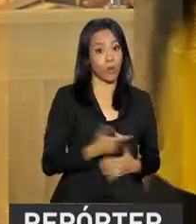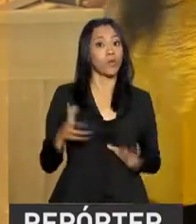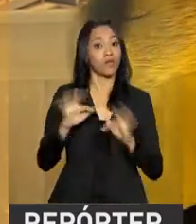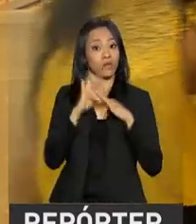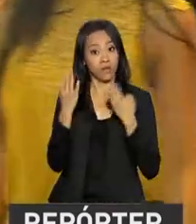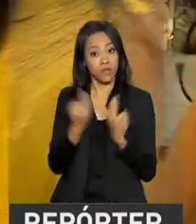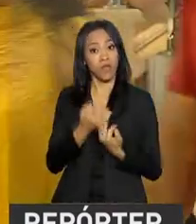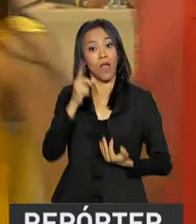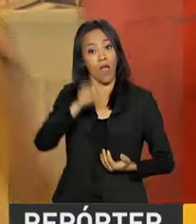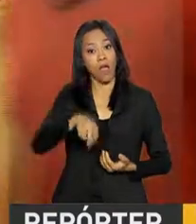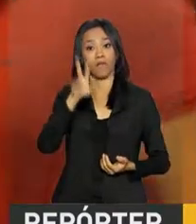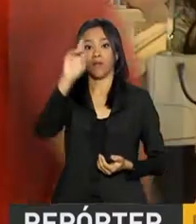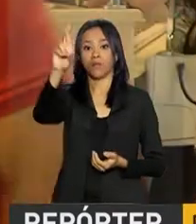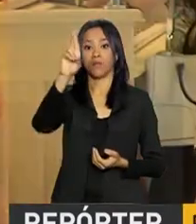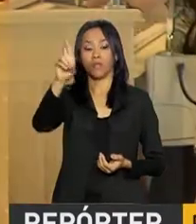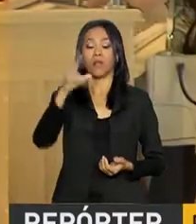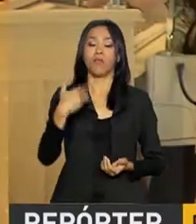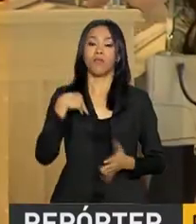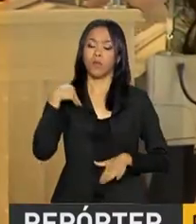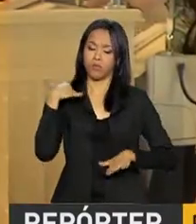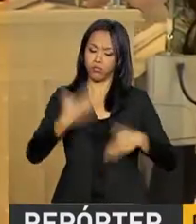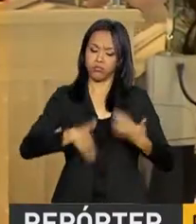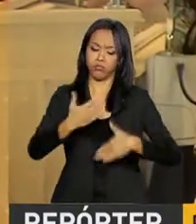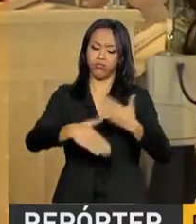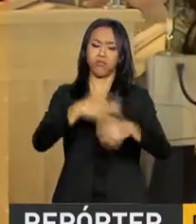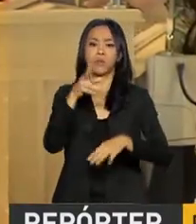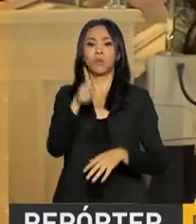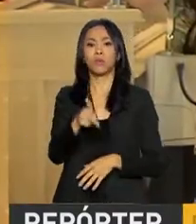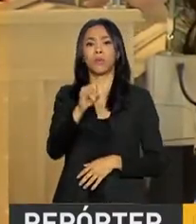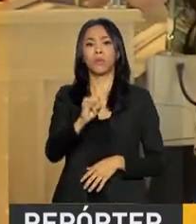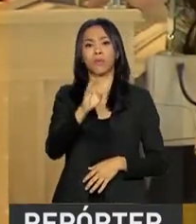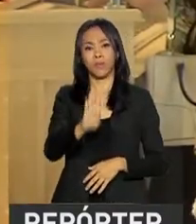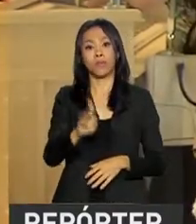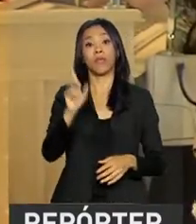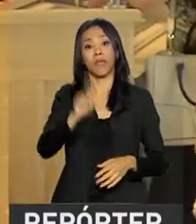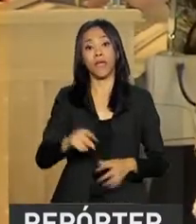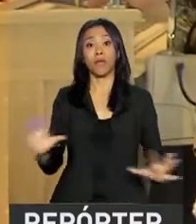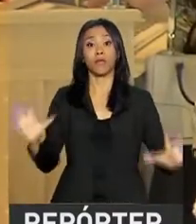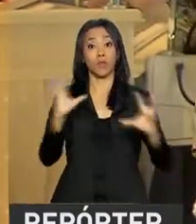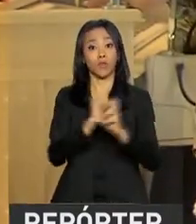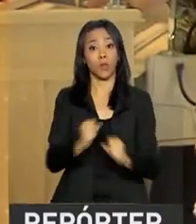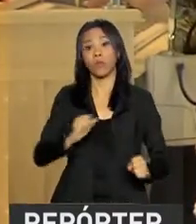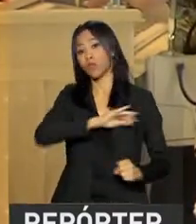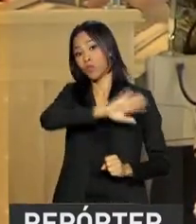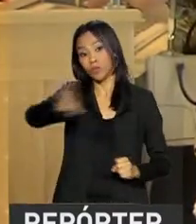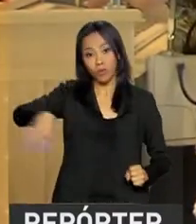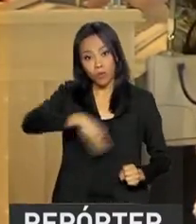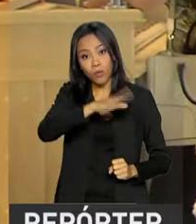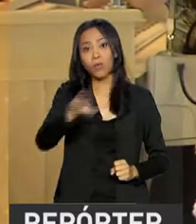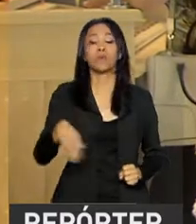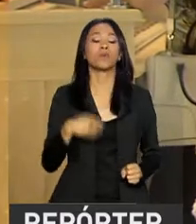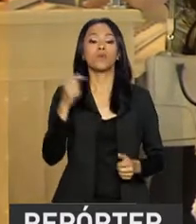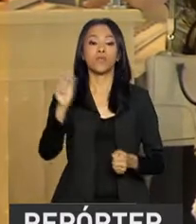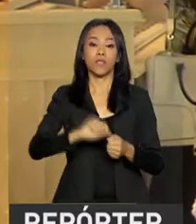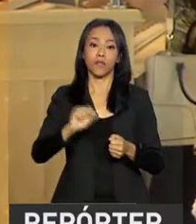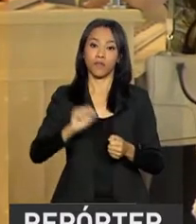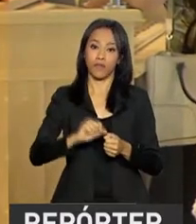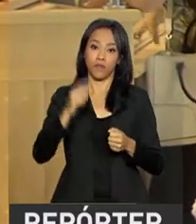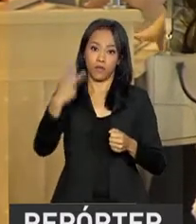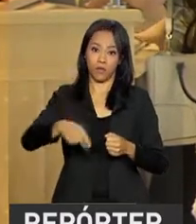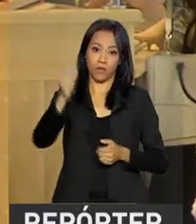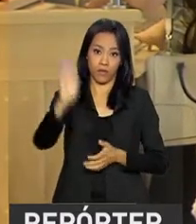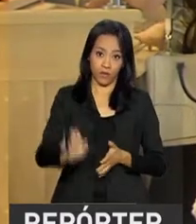grandes responsáveis pelo crescimento do pib que é o conjunto de bens e serviços riquezas produzidas pelo